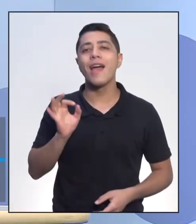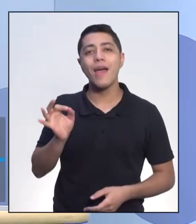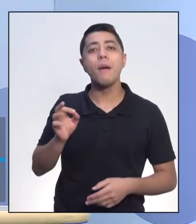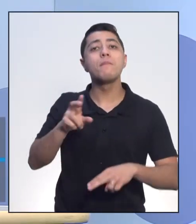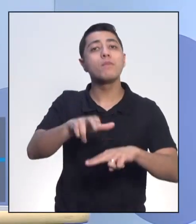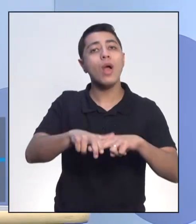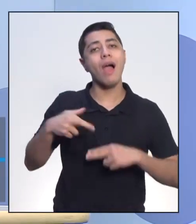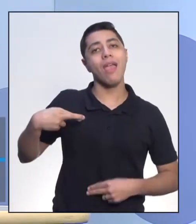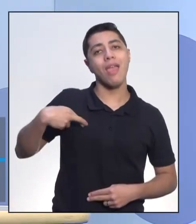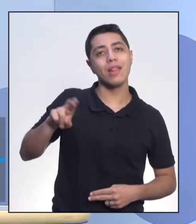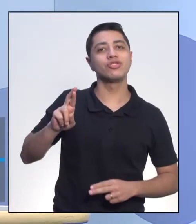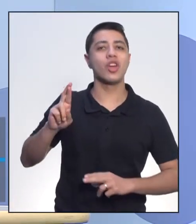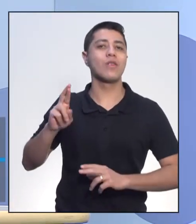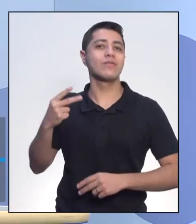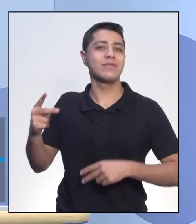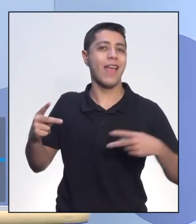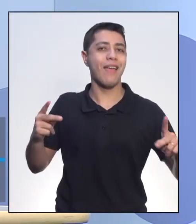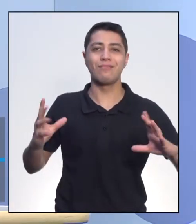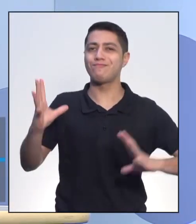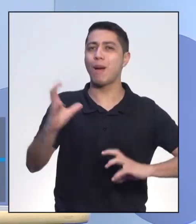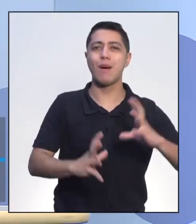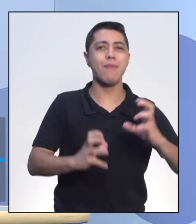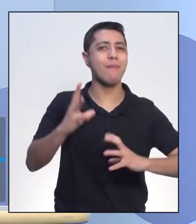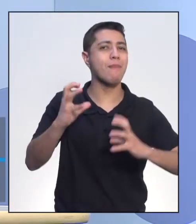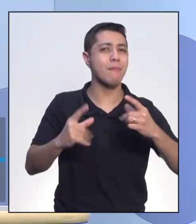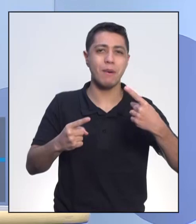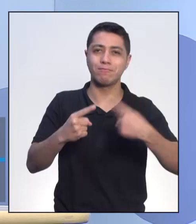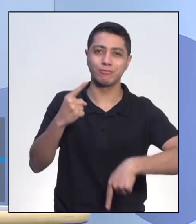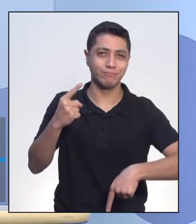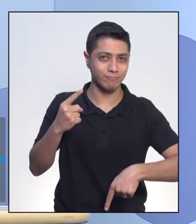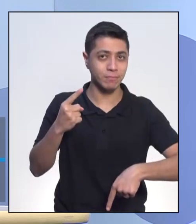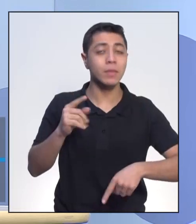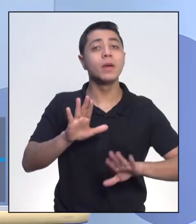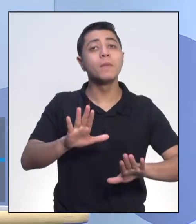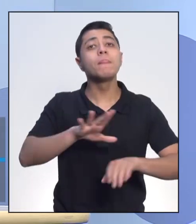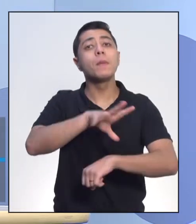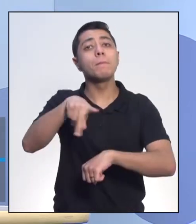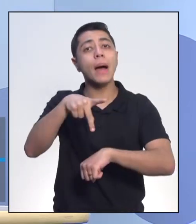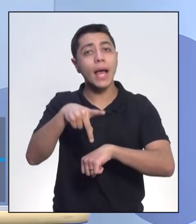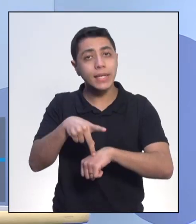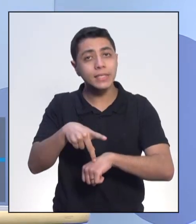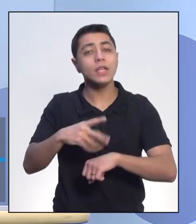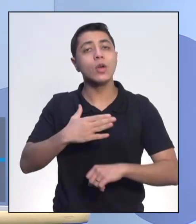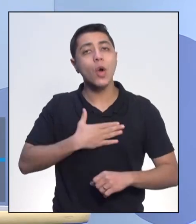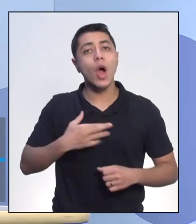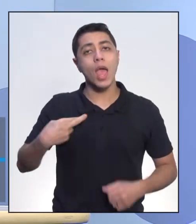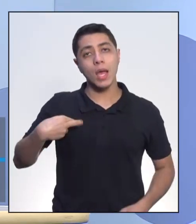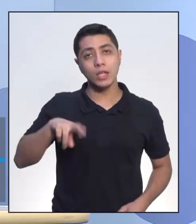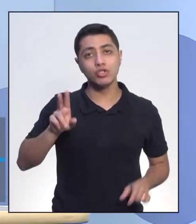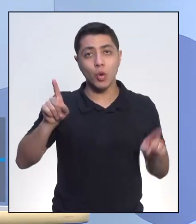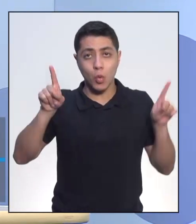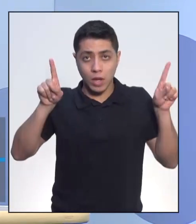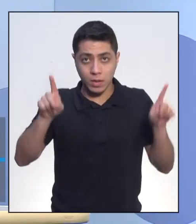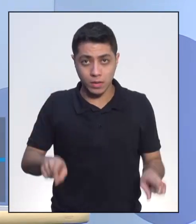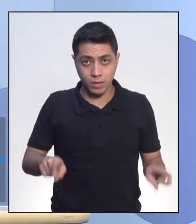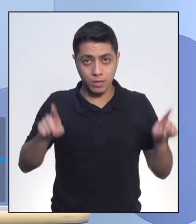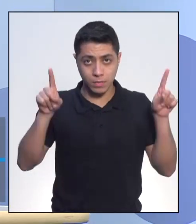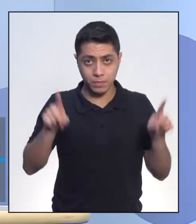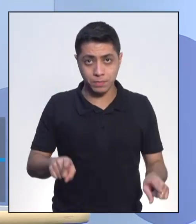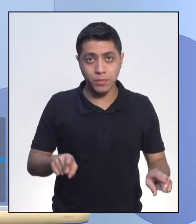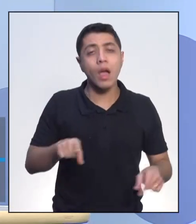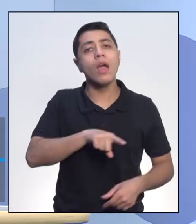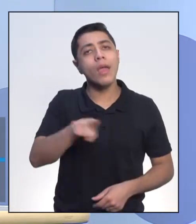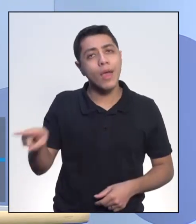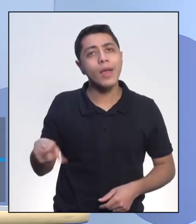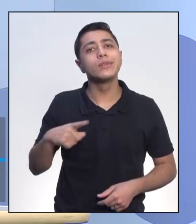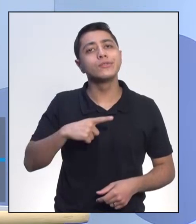religiosos, principalmente, né? Os países islâmicos, né, eles têm uma base religiosa na sua